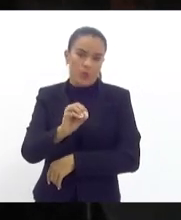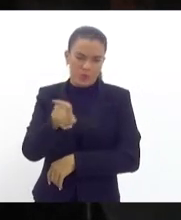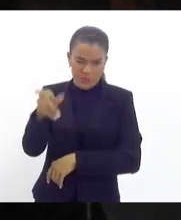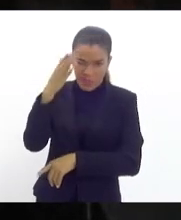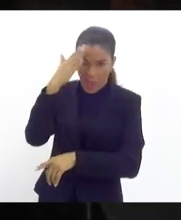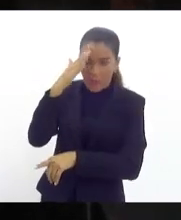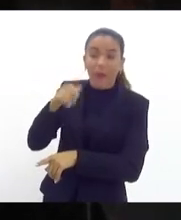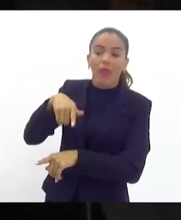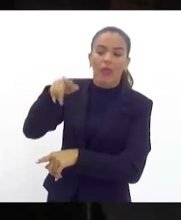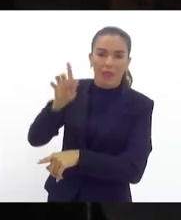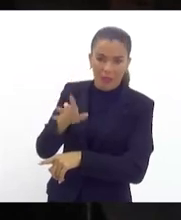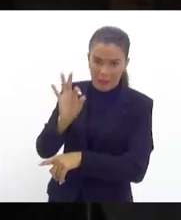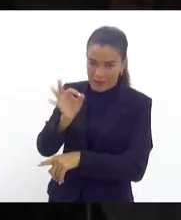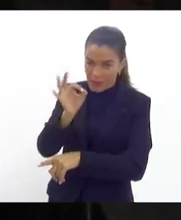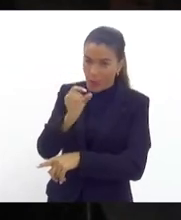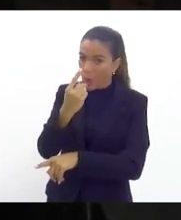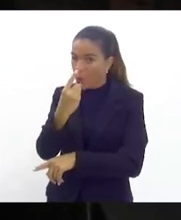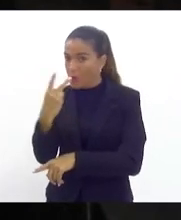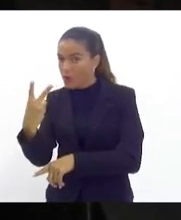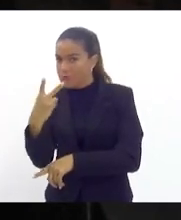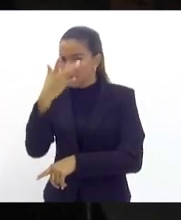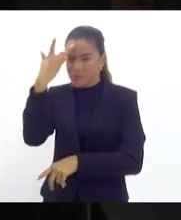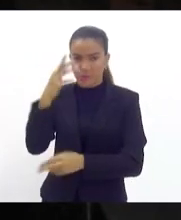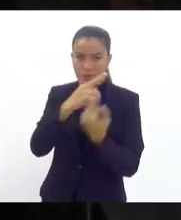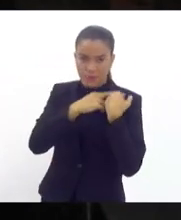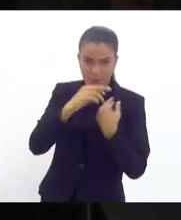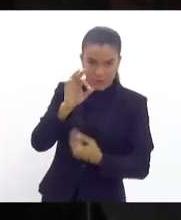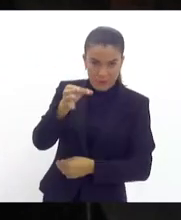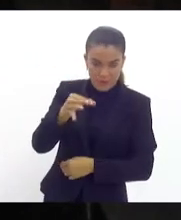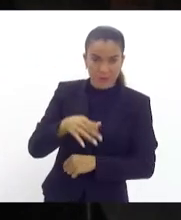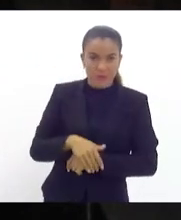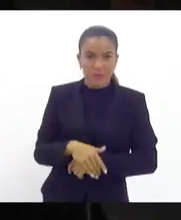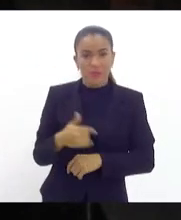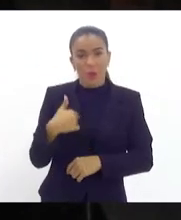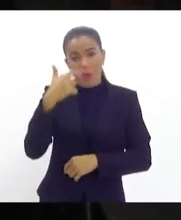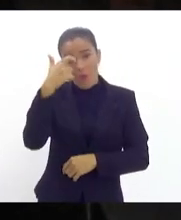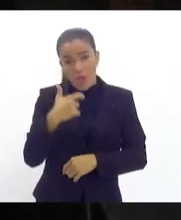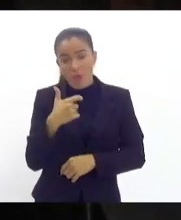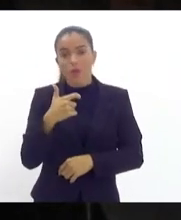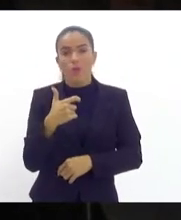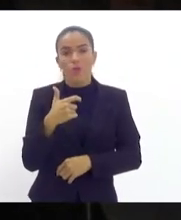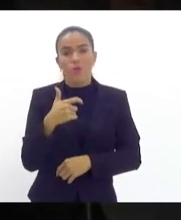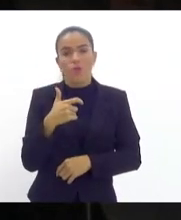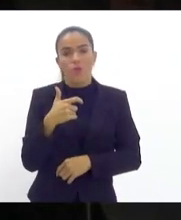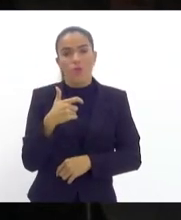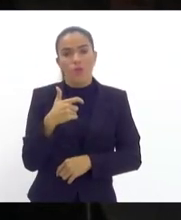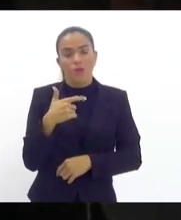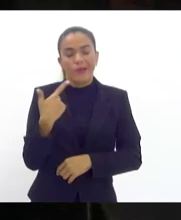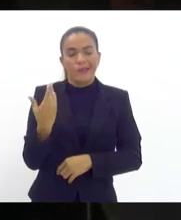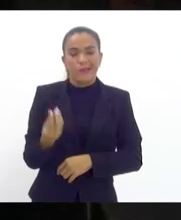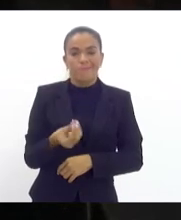que eu tô falando que nós temos um ou dois ali que são responsáveis por isso então fica com meu meu